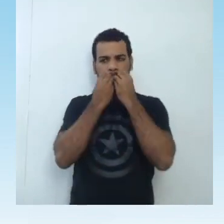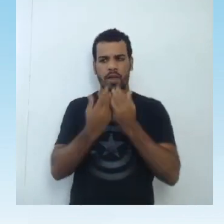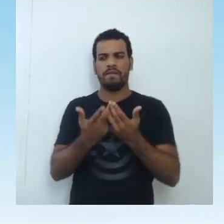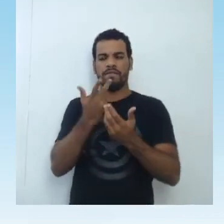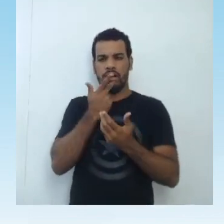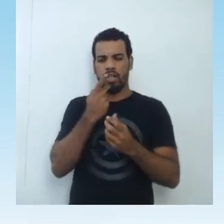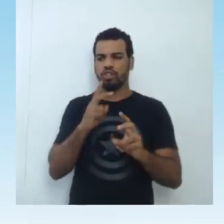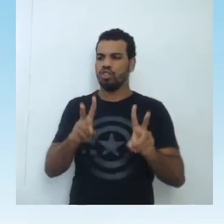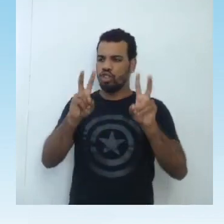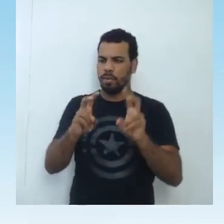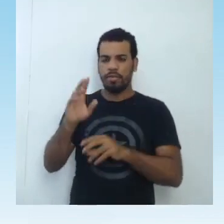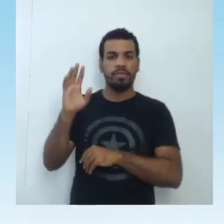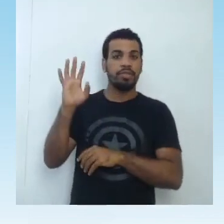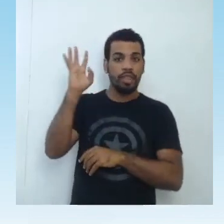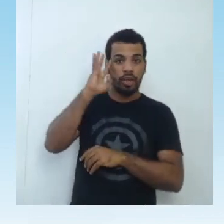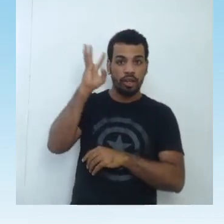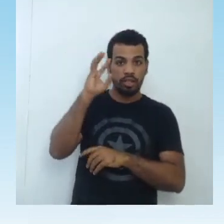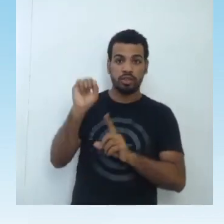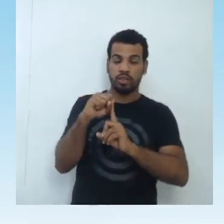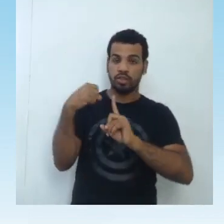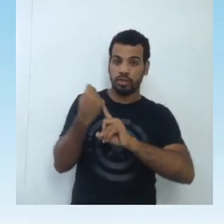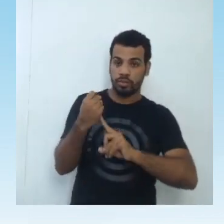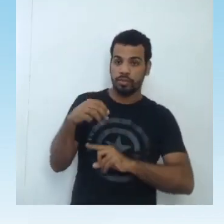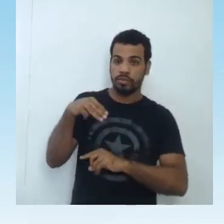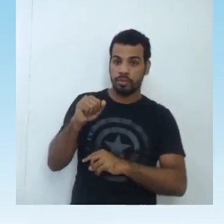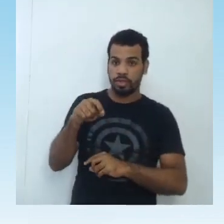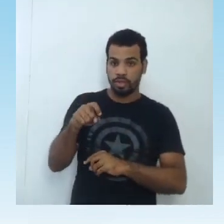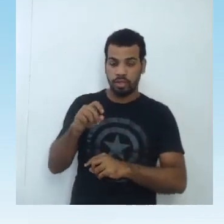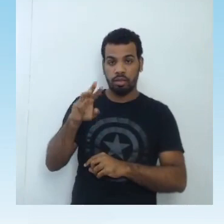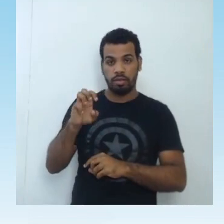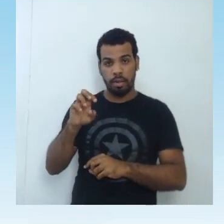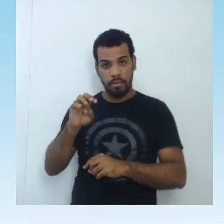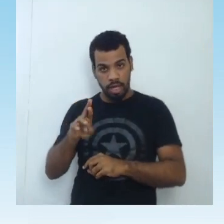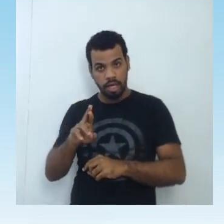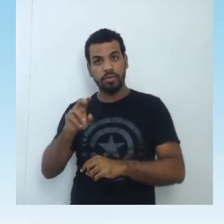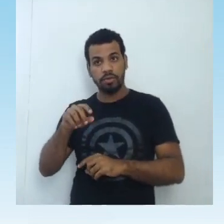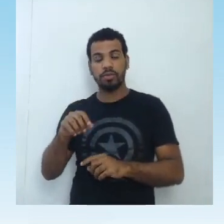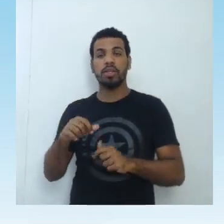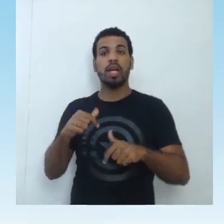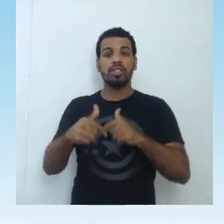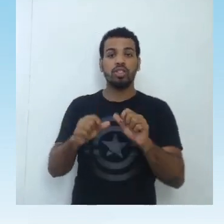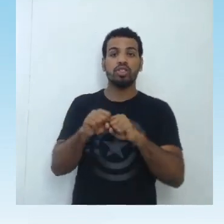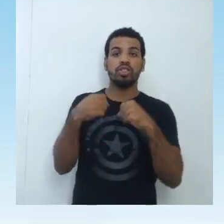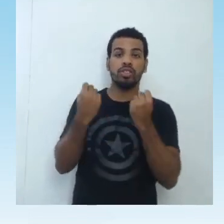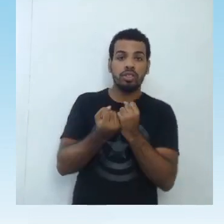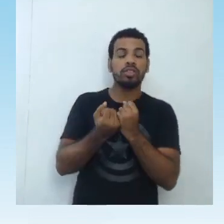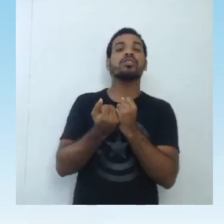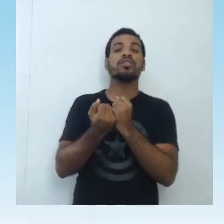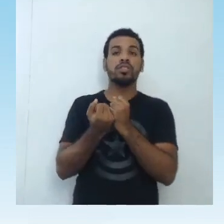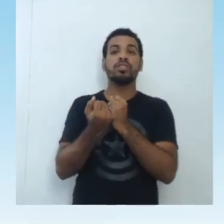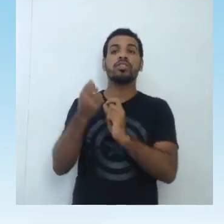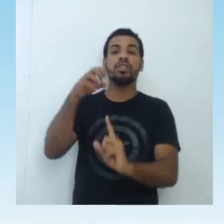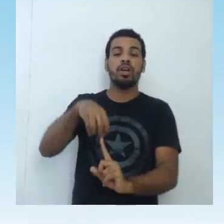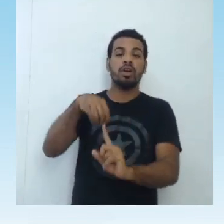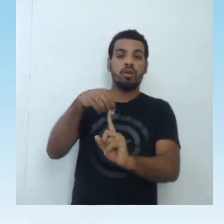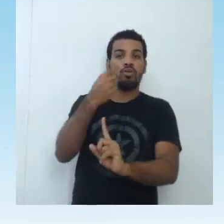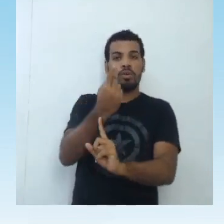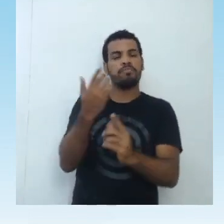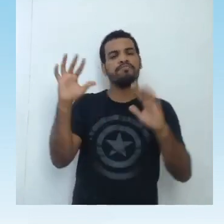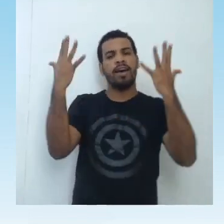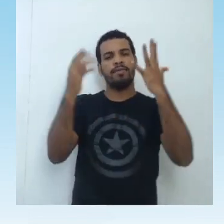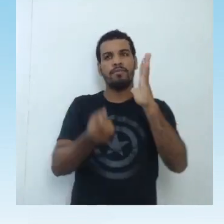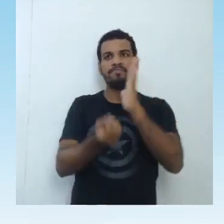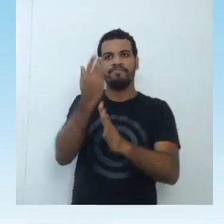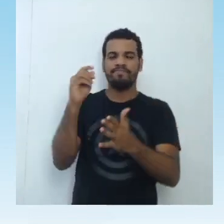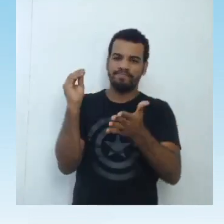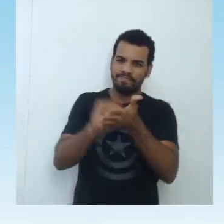sobre a teoria social do Max Weber, a gente vê a ação social, a gente vê os tipos ideais de uma única questão. Então, parabéns para quem